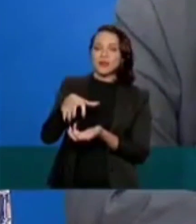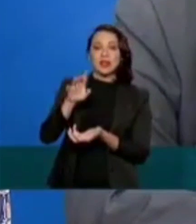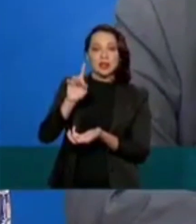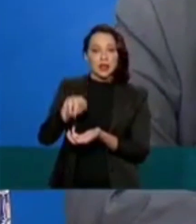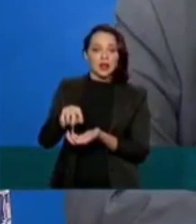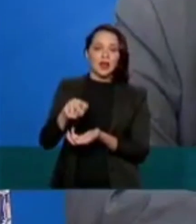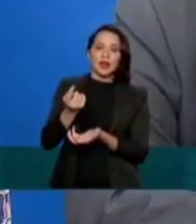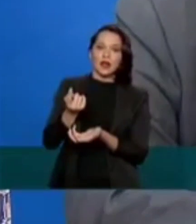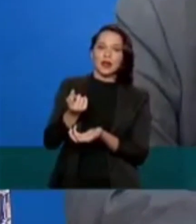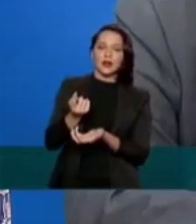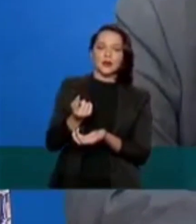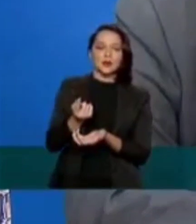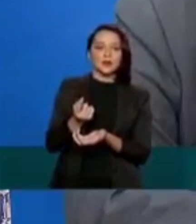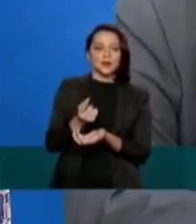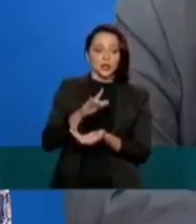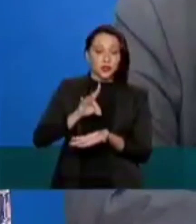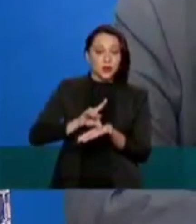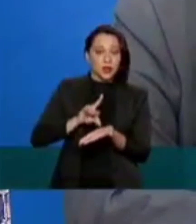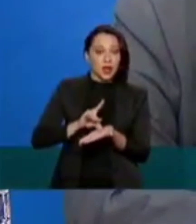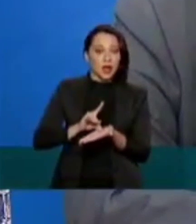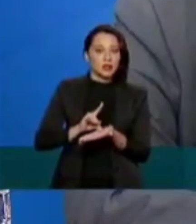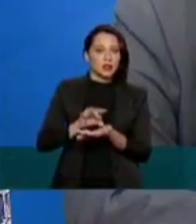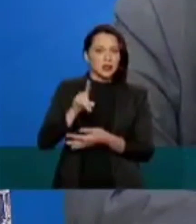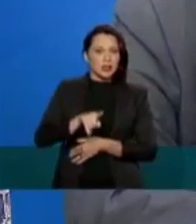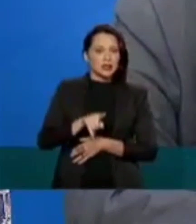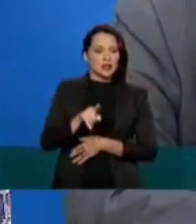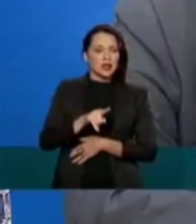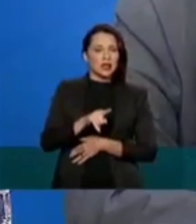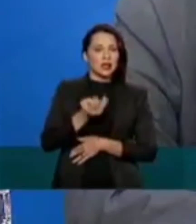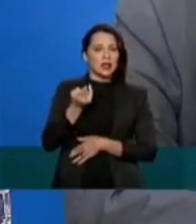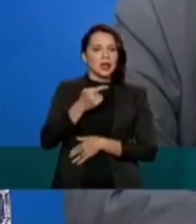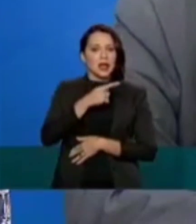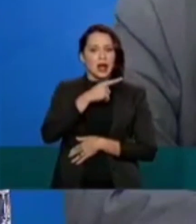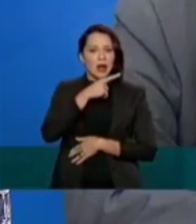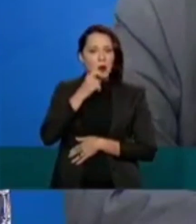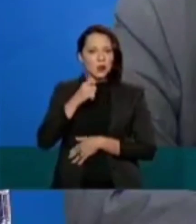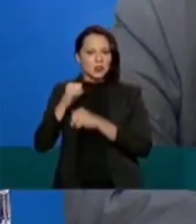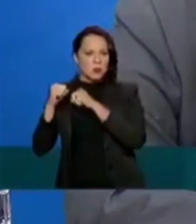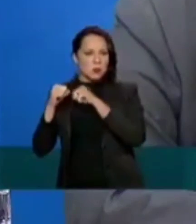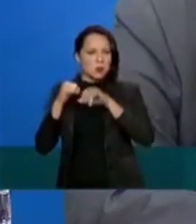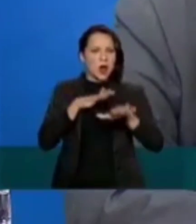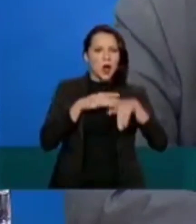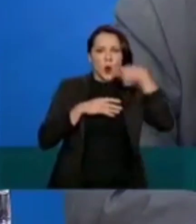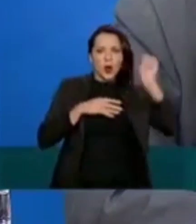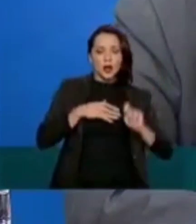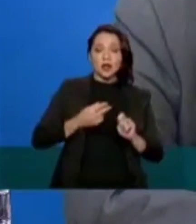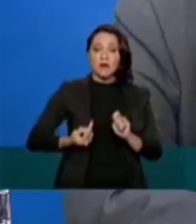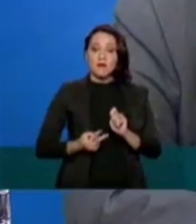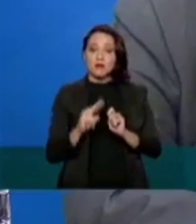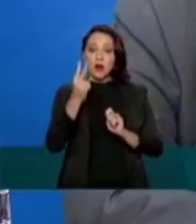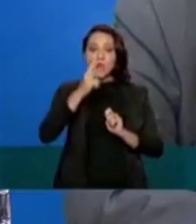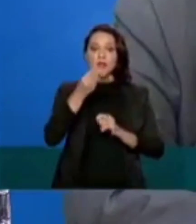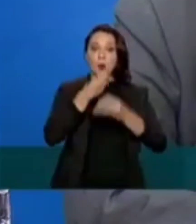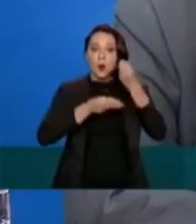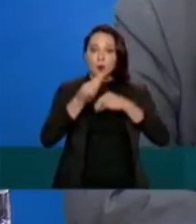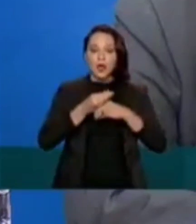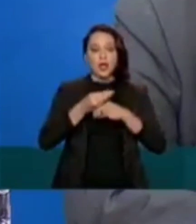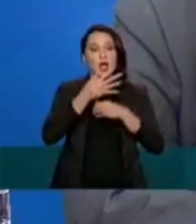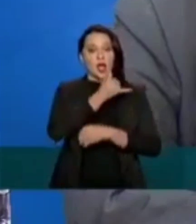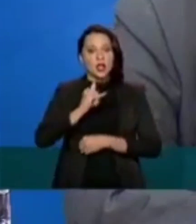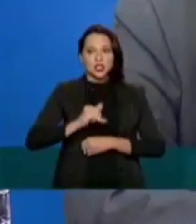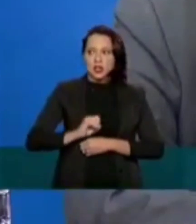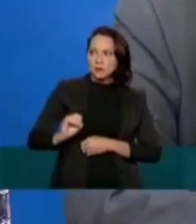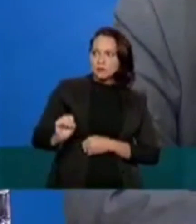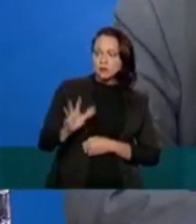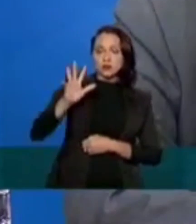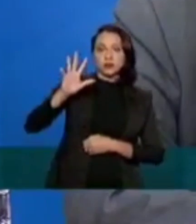o fato é que a invasão da Ucrânia pela Rússia fez disparar o preço da comida e da energia.